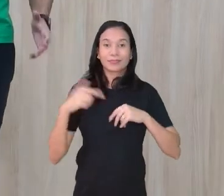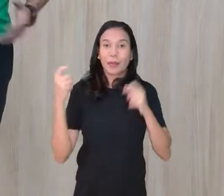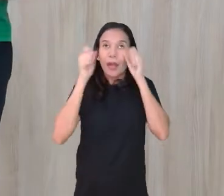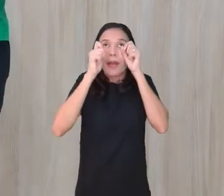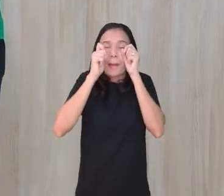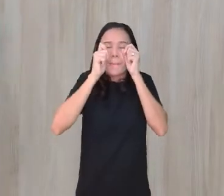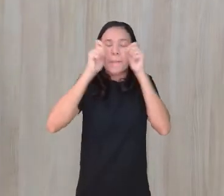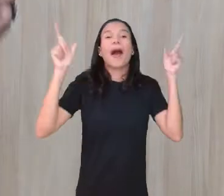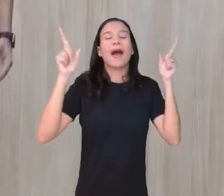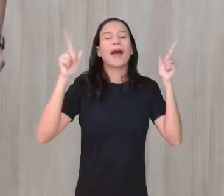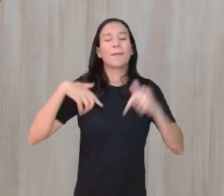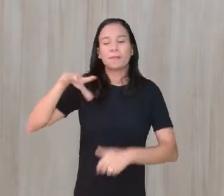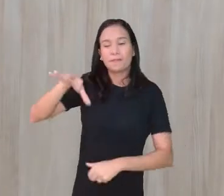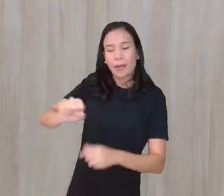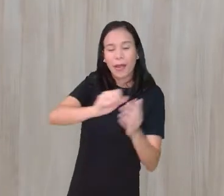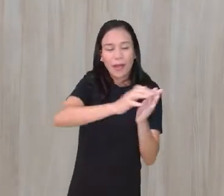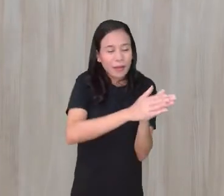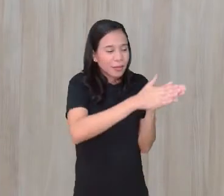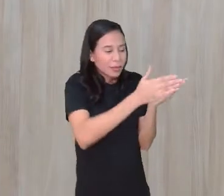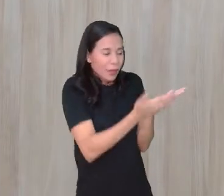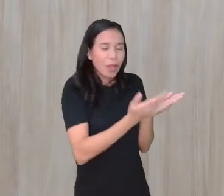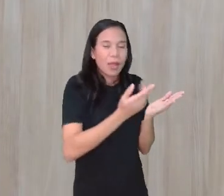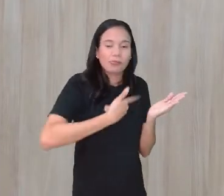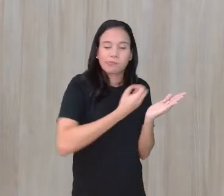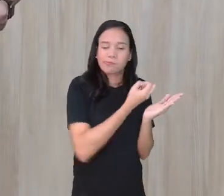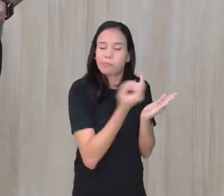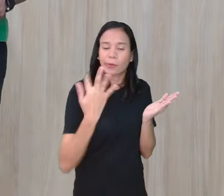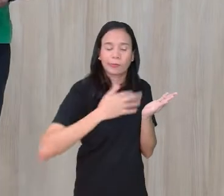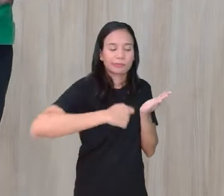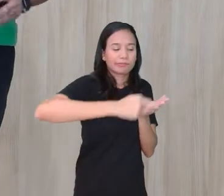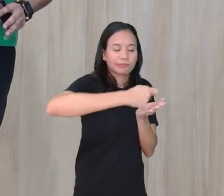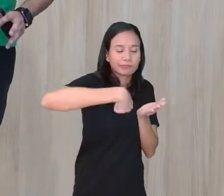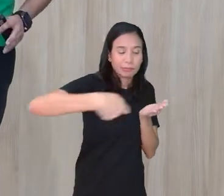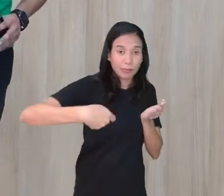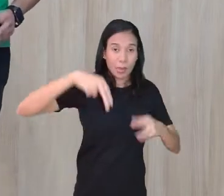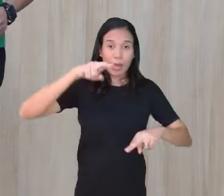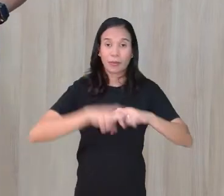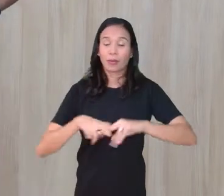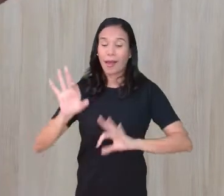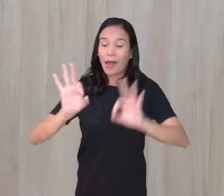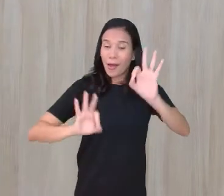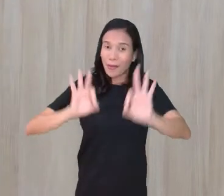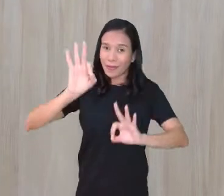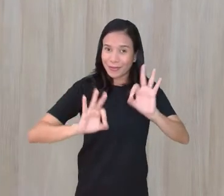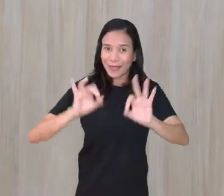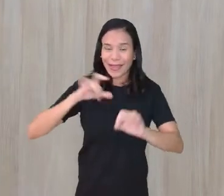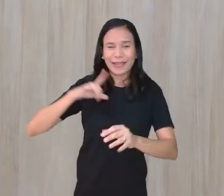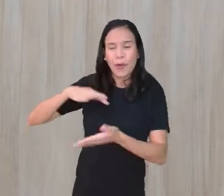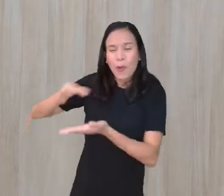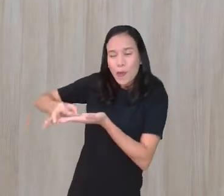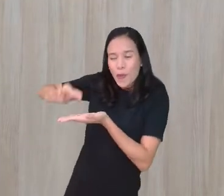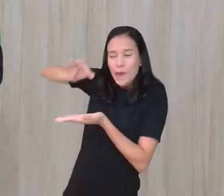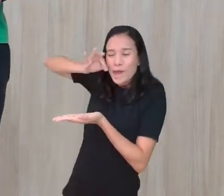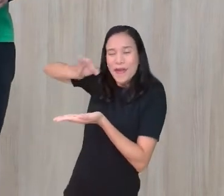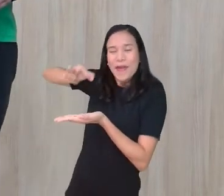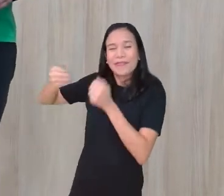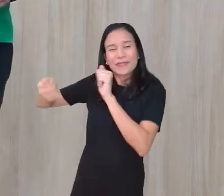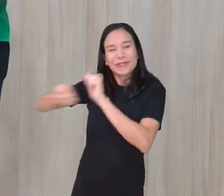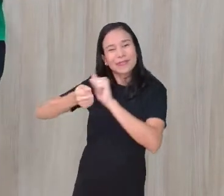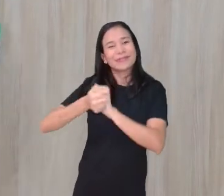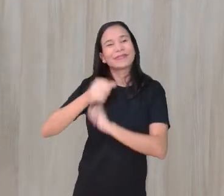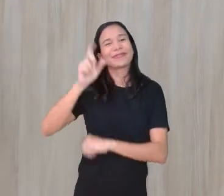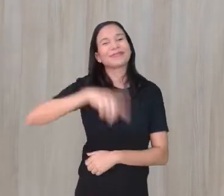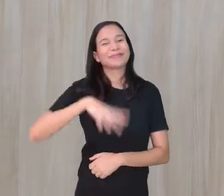acordando aí, vamos pegar os materiais, vamos sentar, se organizar direitinho. Deixa um cafezinho aí do lado também da mesa,